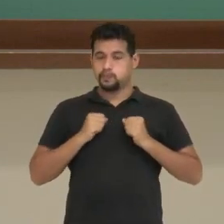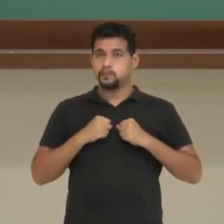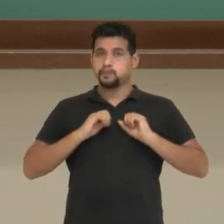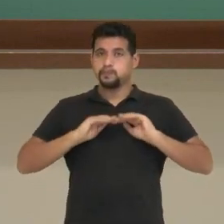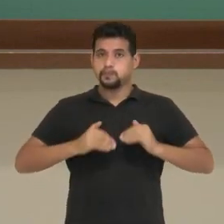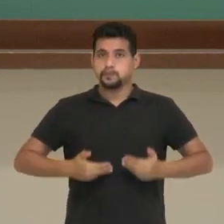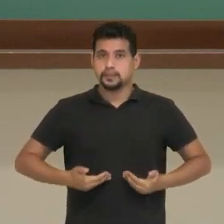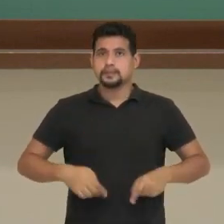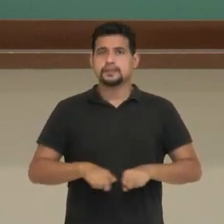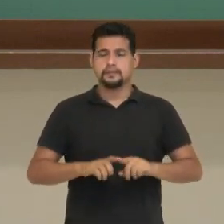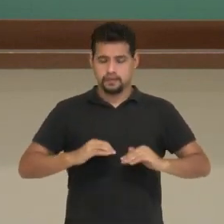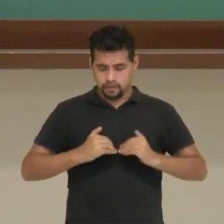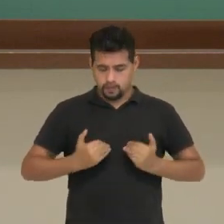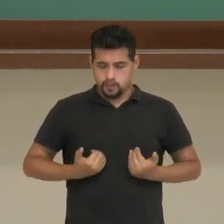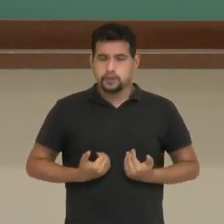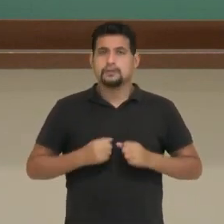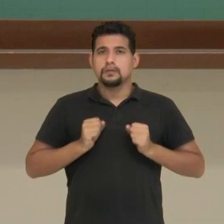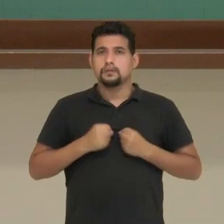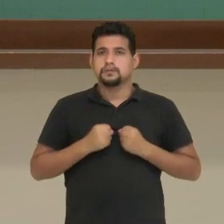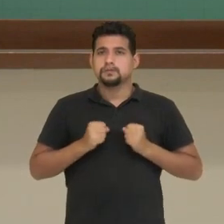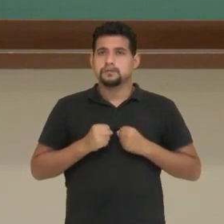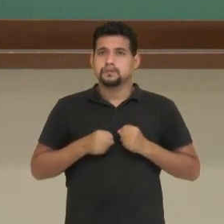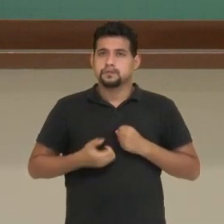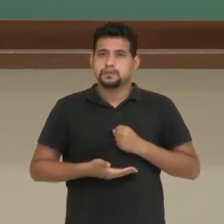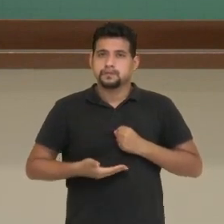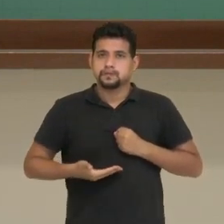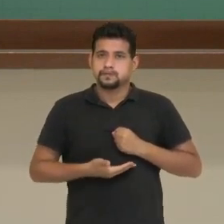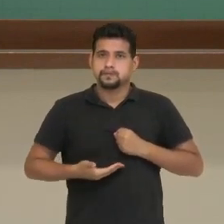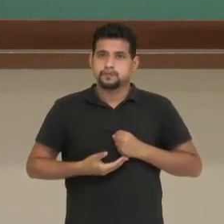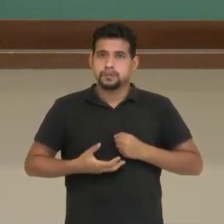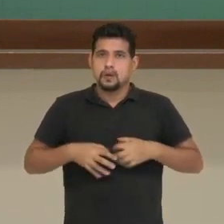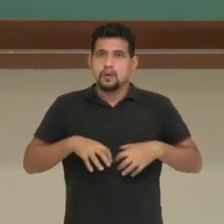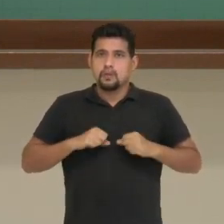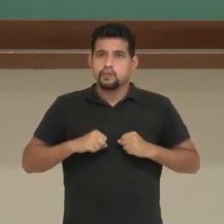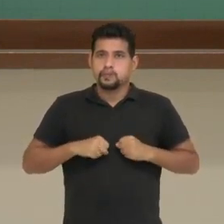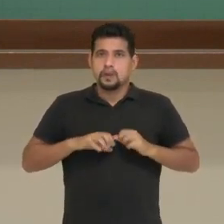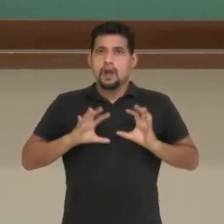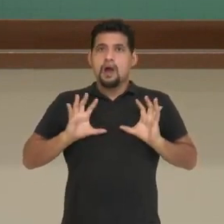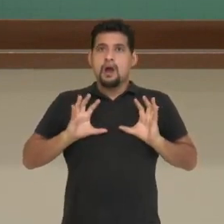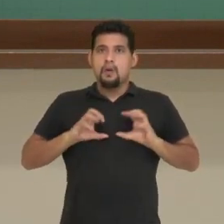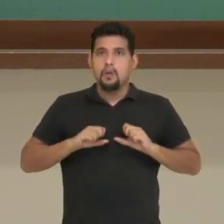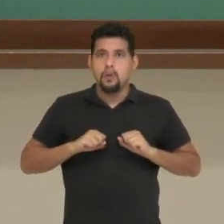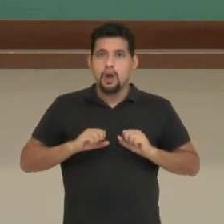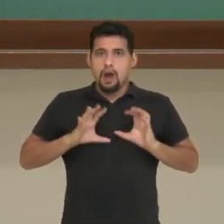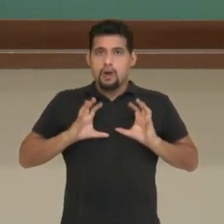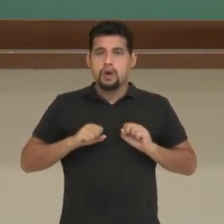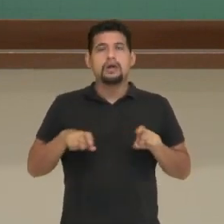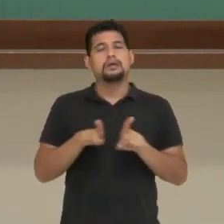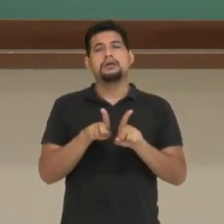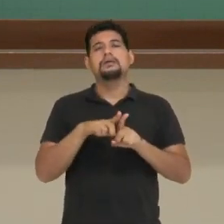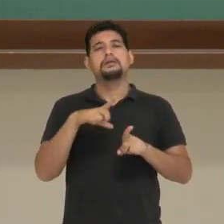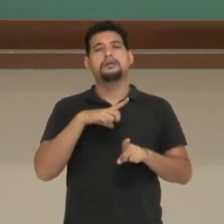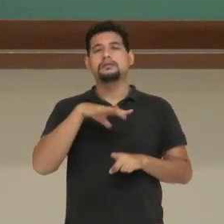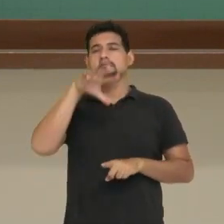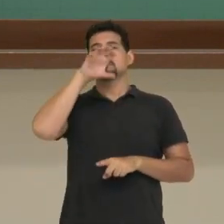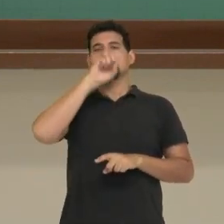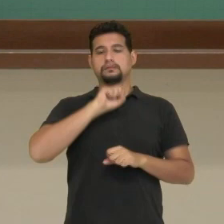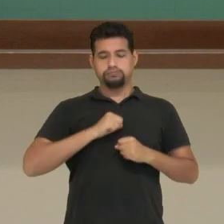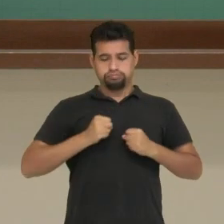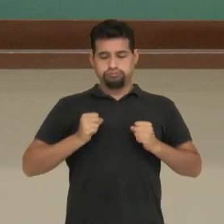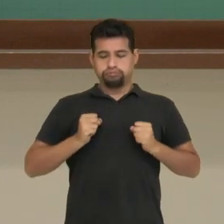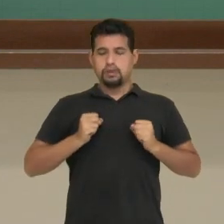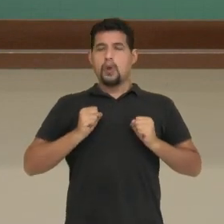músculo, né, que vai auxiliar no puxar do oxigênio e na expiração. Então,